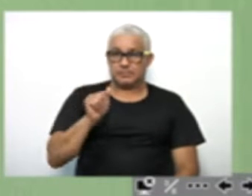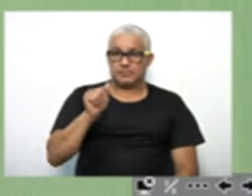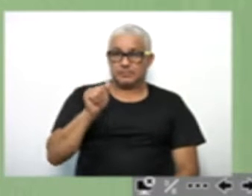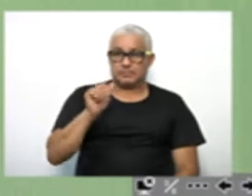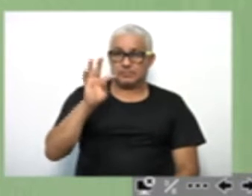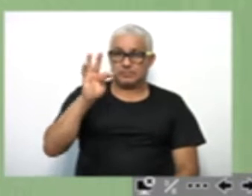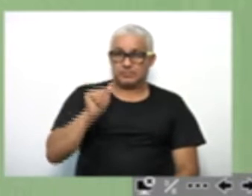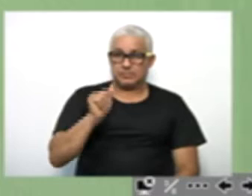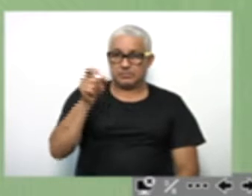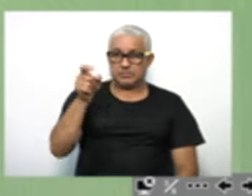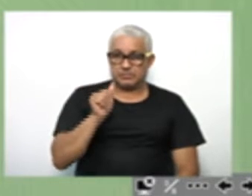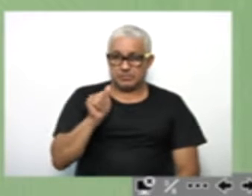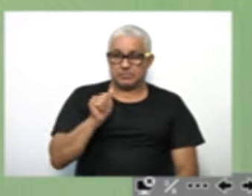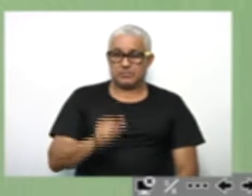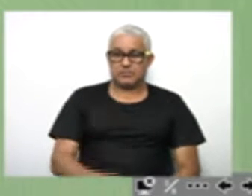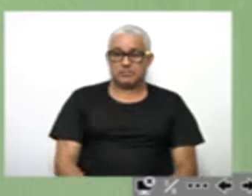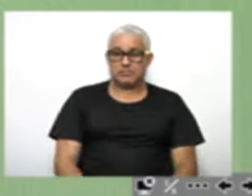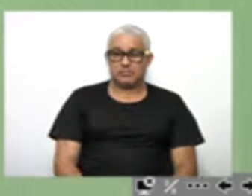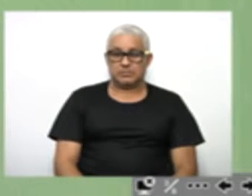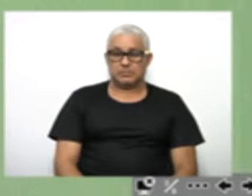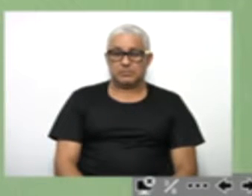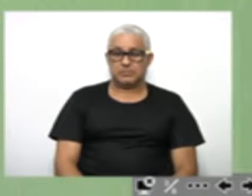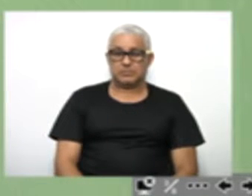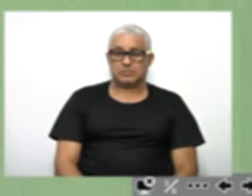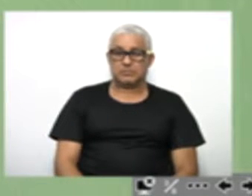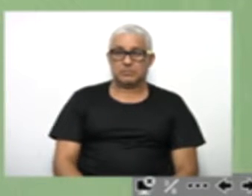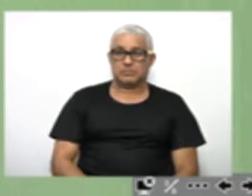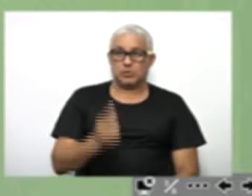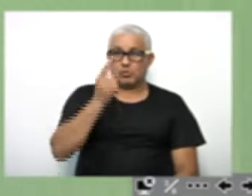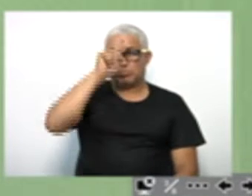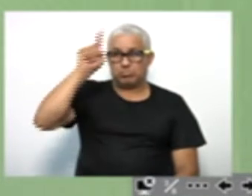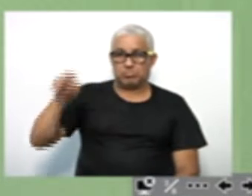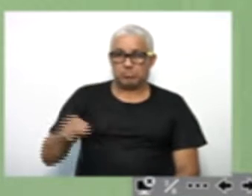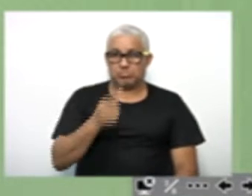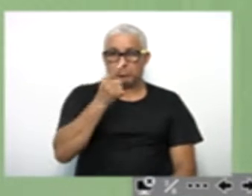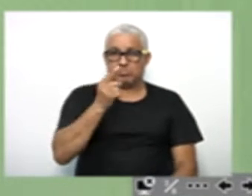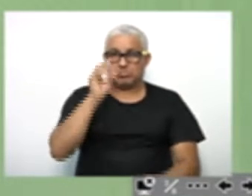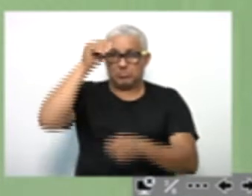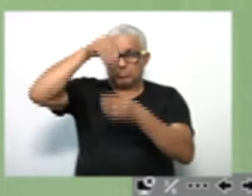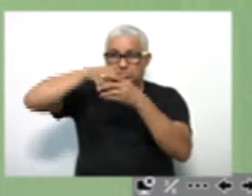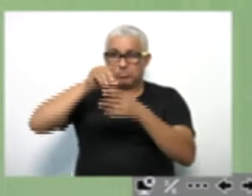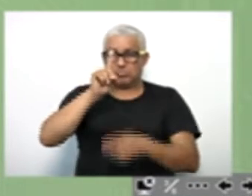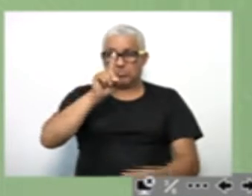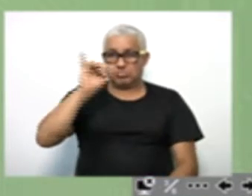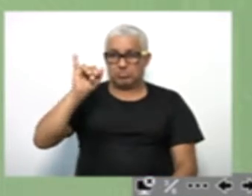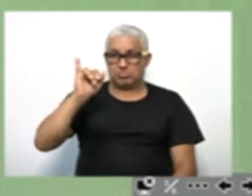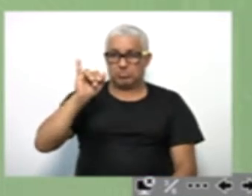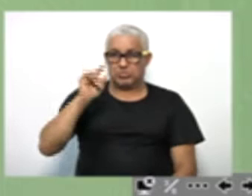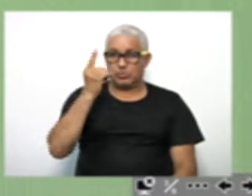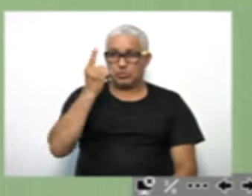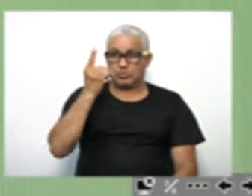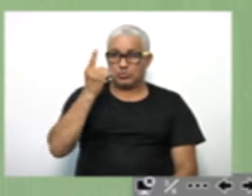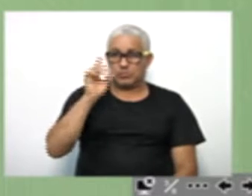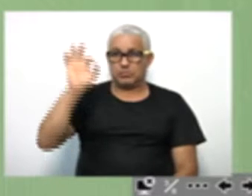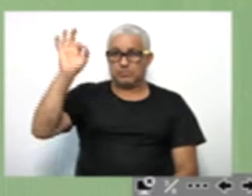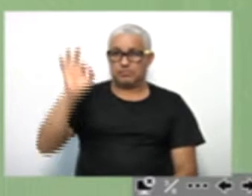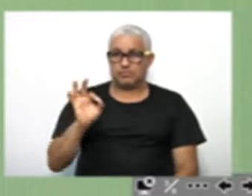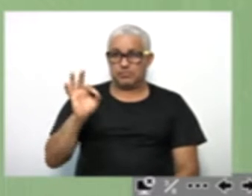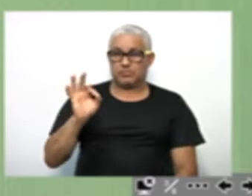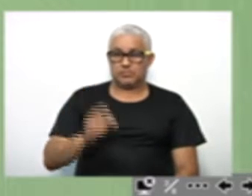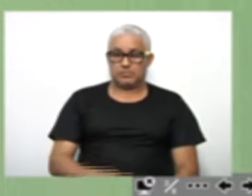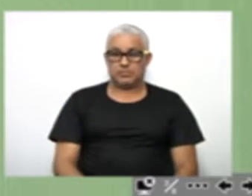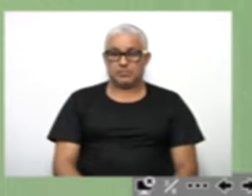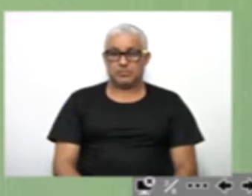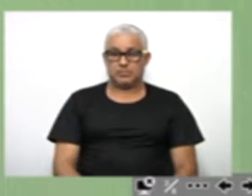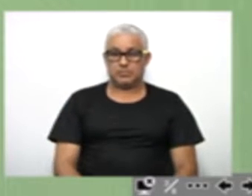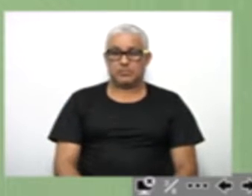1 milhão, a gente vai negociar 1 milhão do DI. Então, quantos por cento render esse DI? Vamos